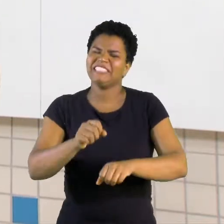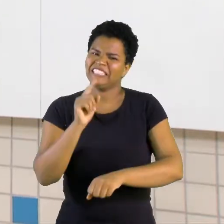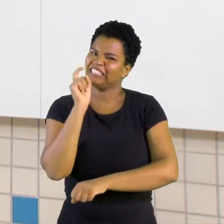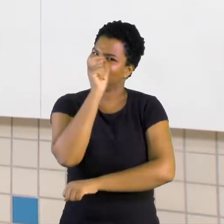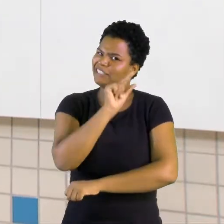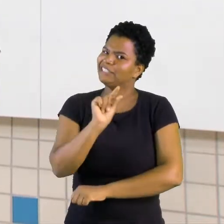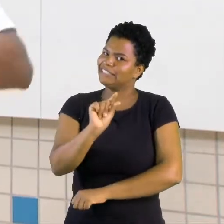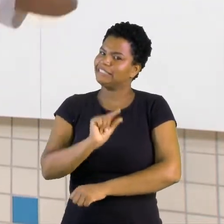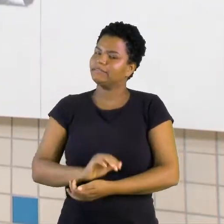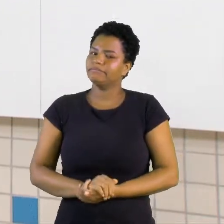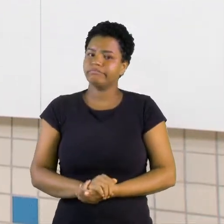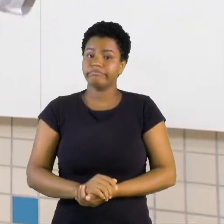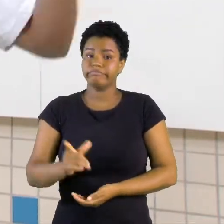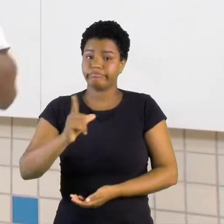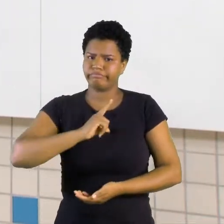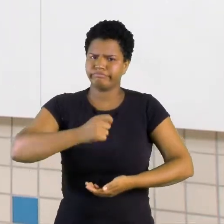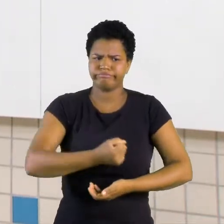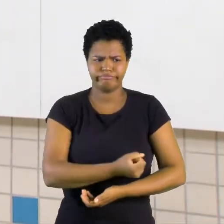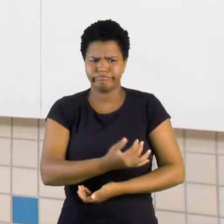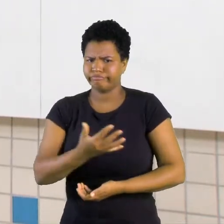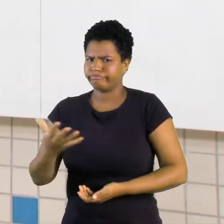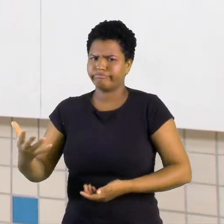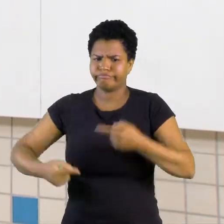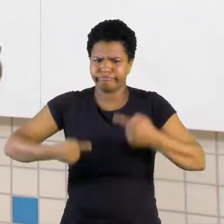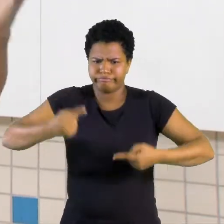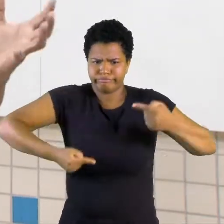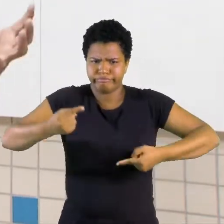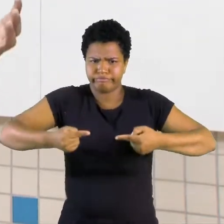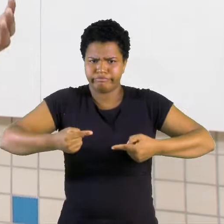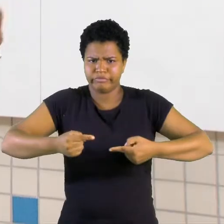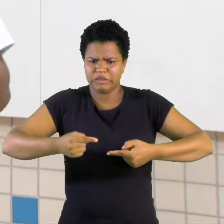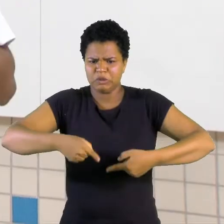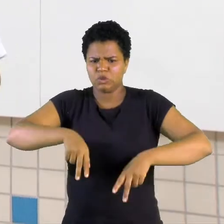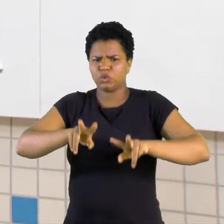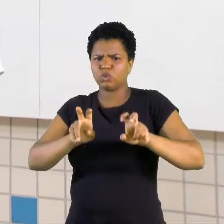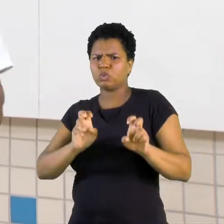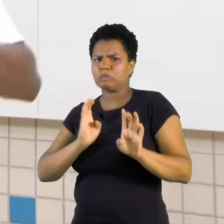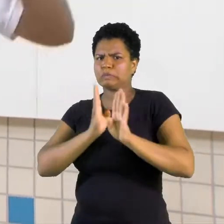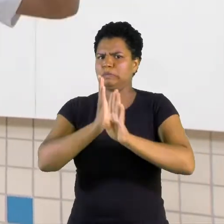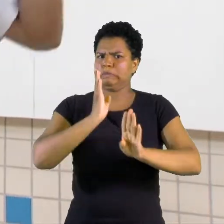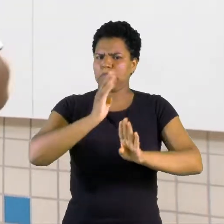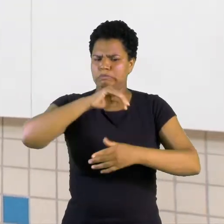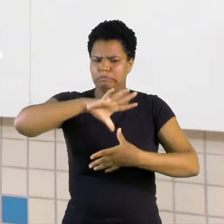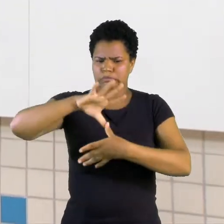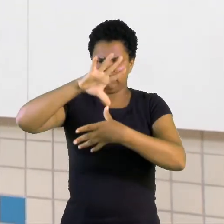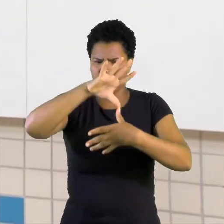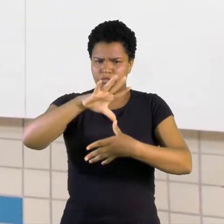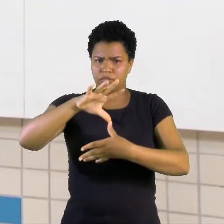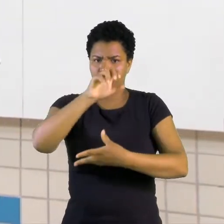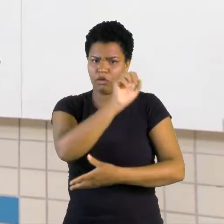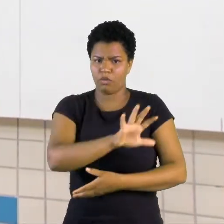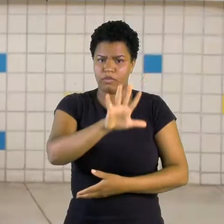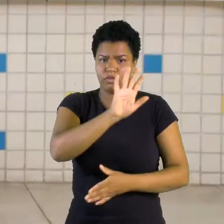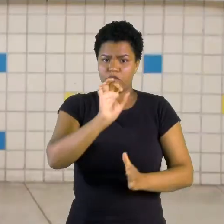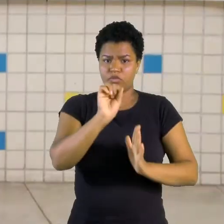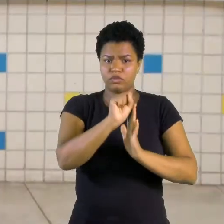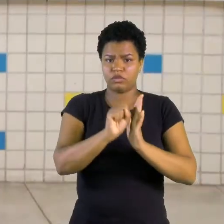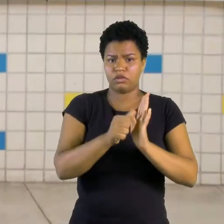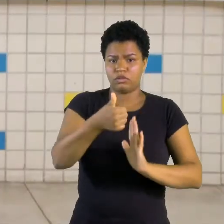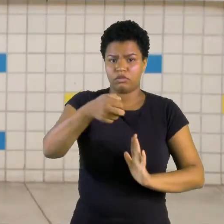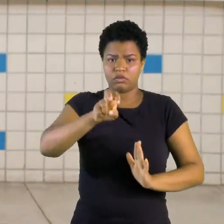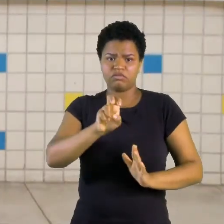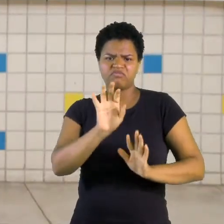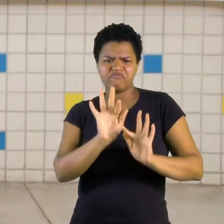né? Existem várias discussões sobre o tal descobrimento da América, né, pelos europeus lá no final do século XV.